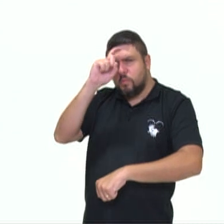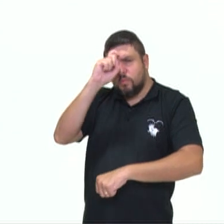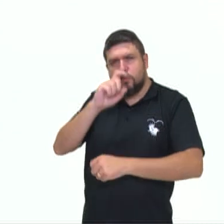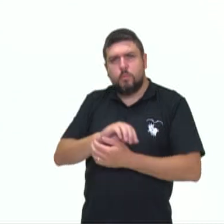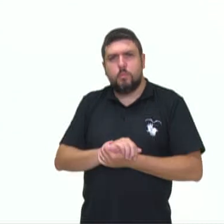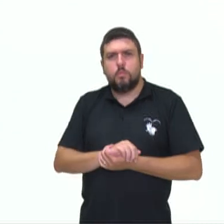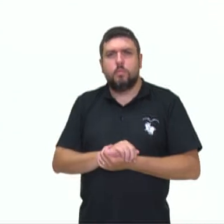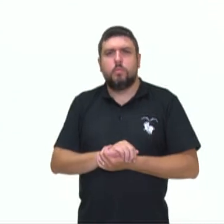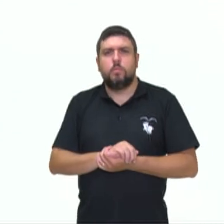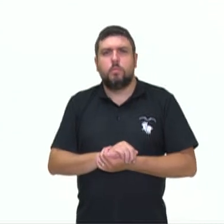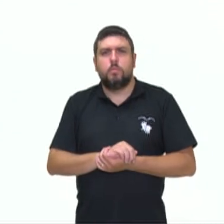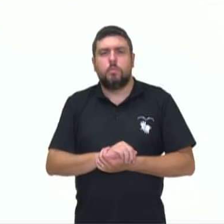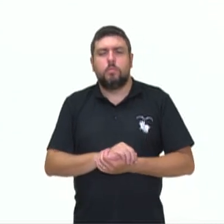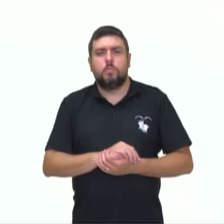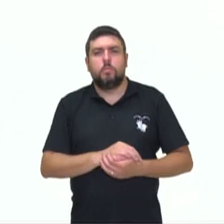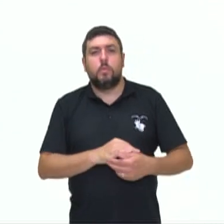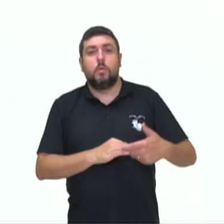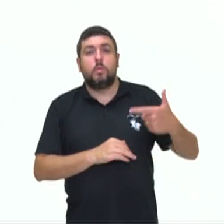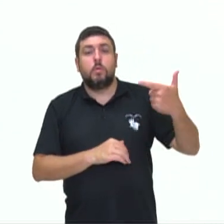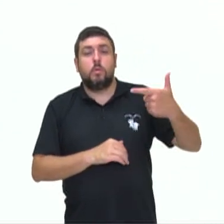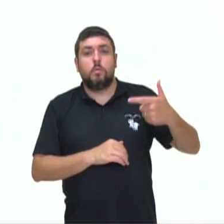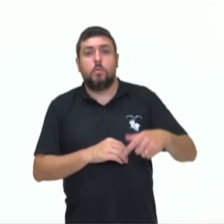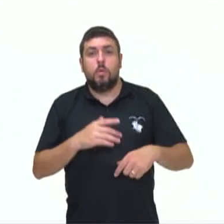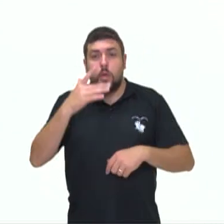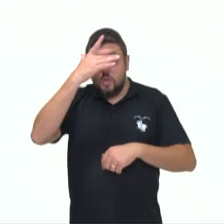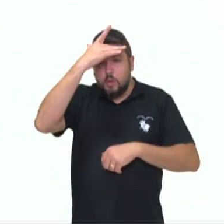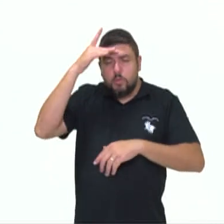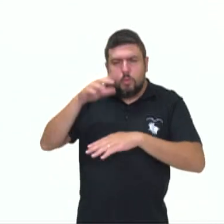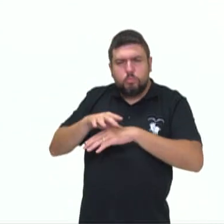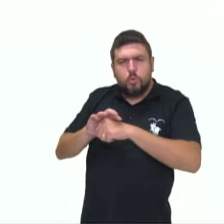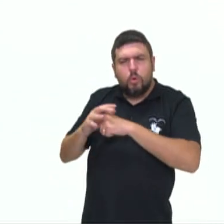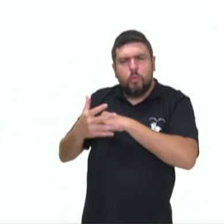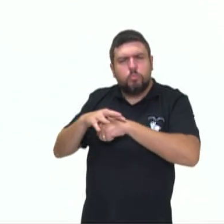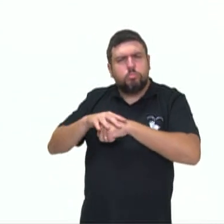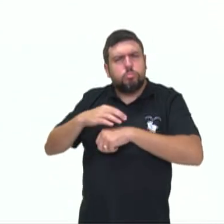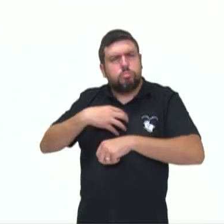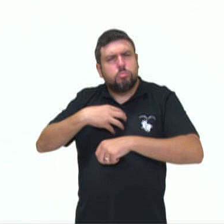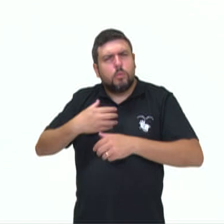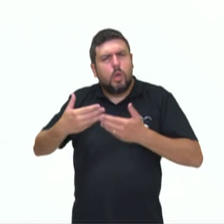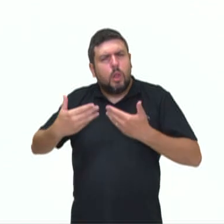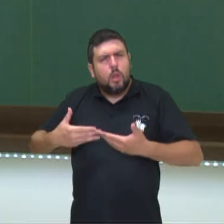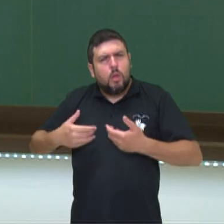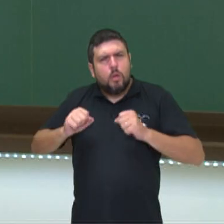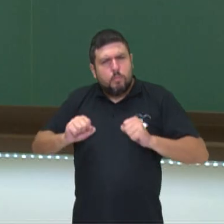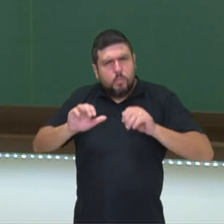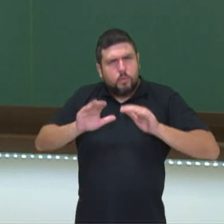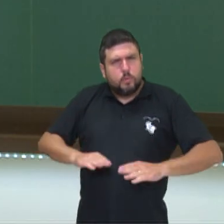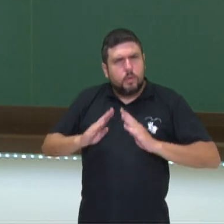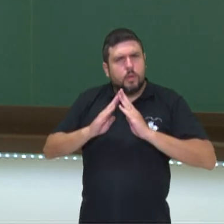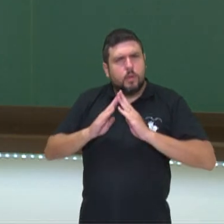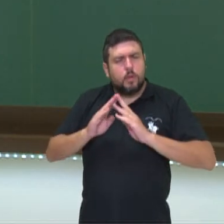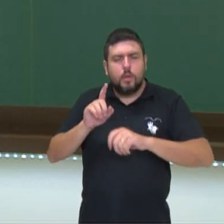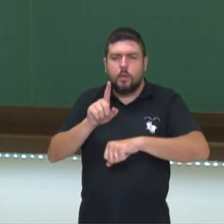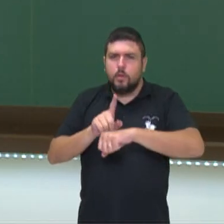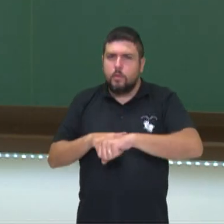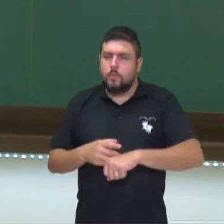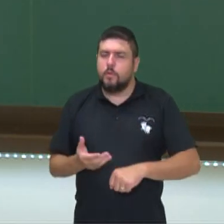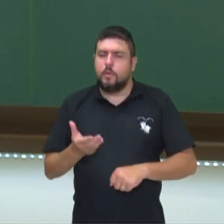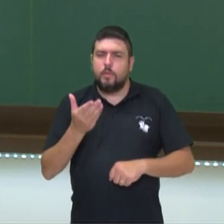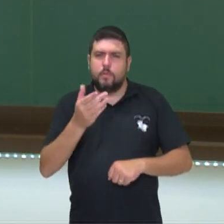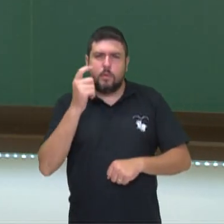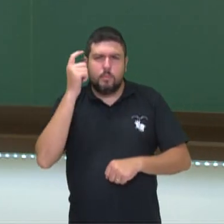outra, as pessoas que não precisam de internação hospitalar devem ficar em isolamento em casa? Um tempinho para você